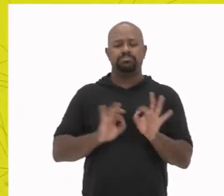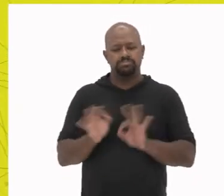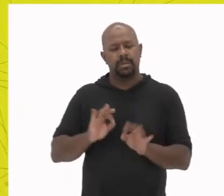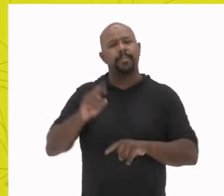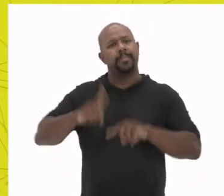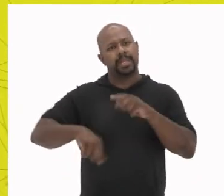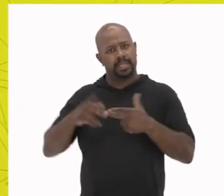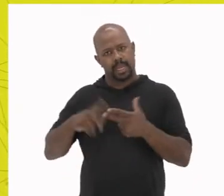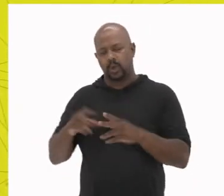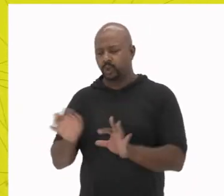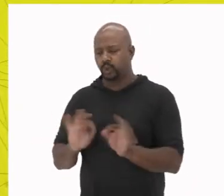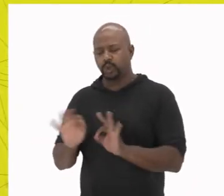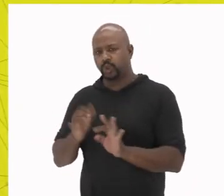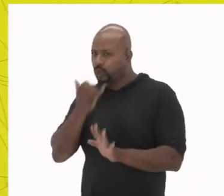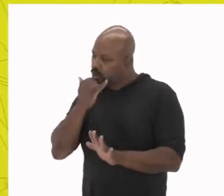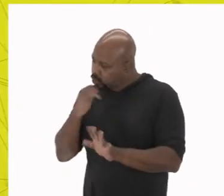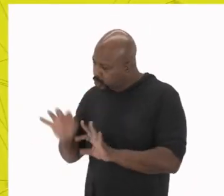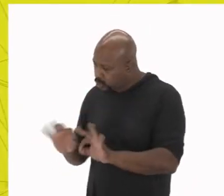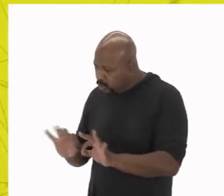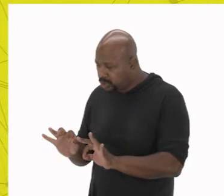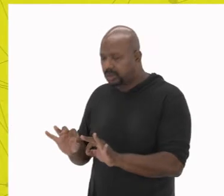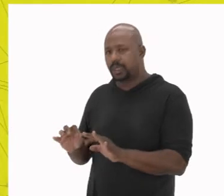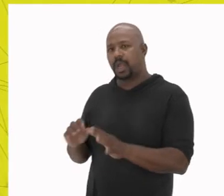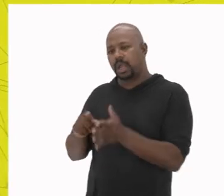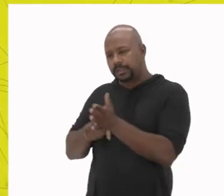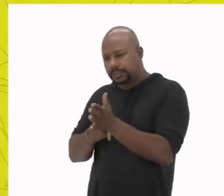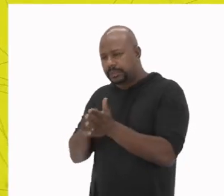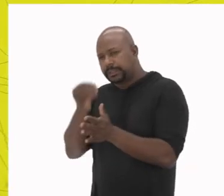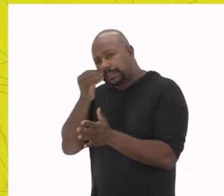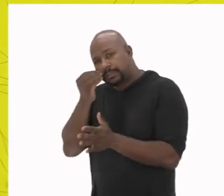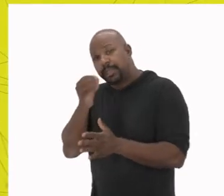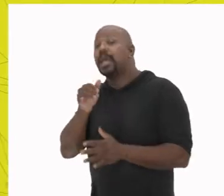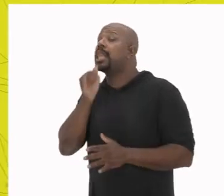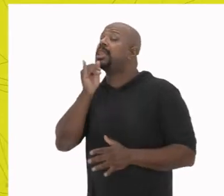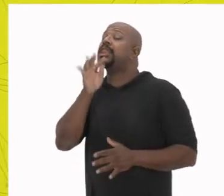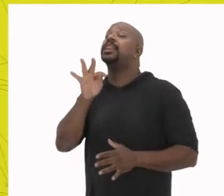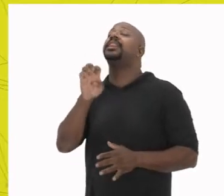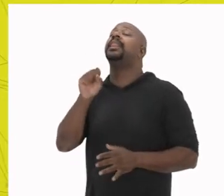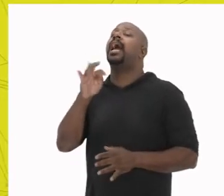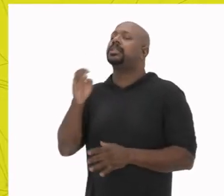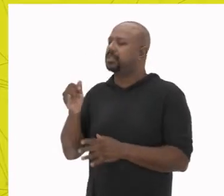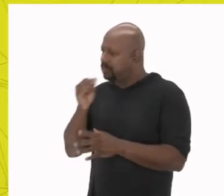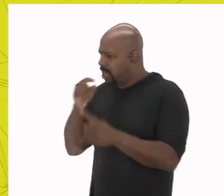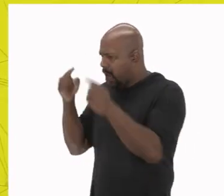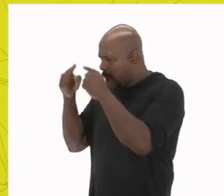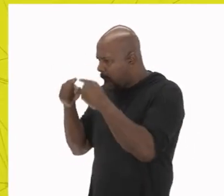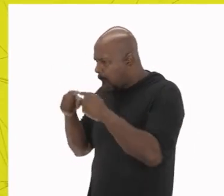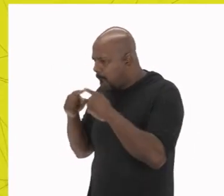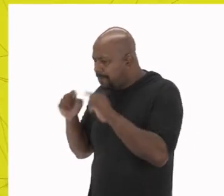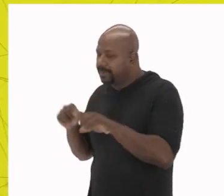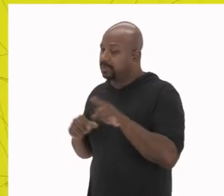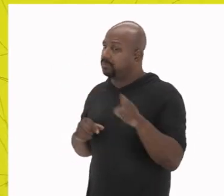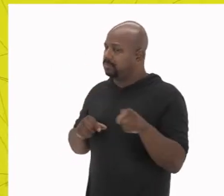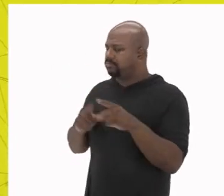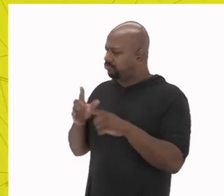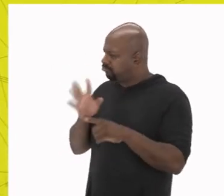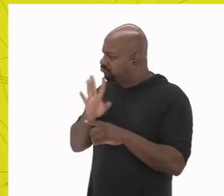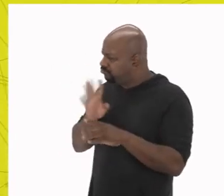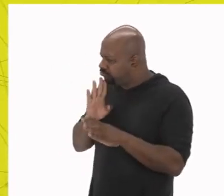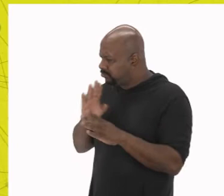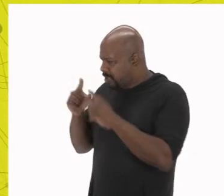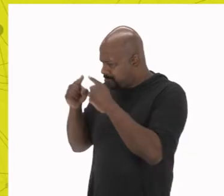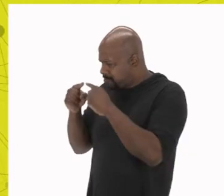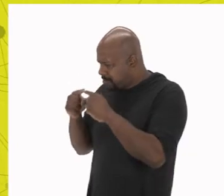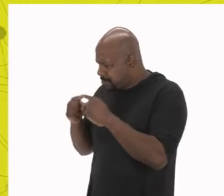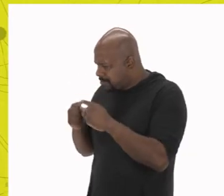irá precisar preparar o material a ser utilizado, realizar exames e testes para garantir que o material é o correto